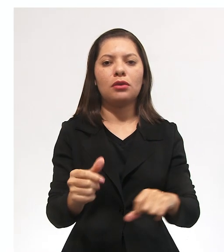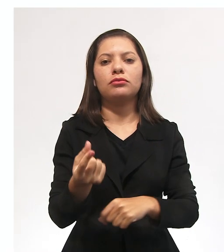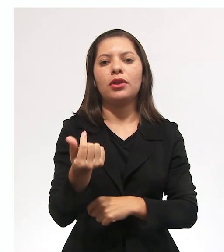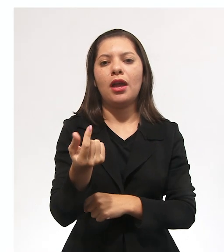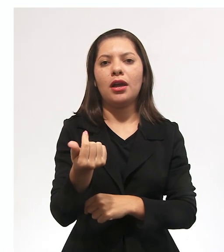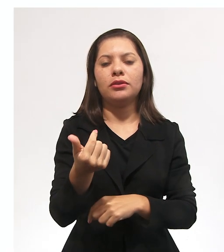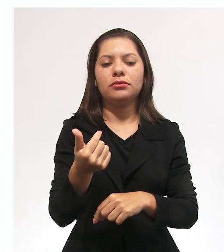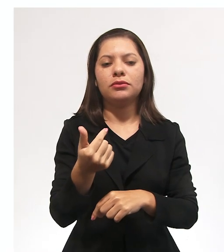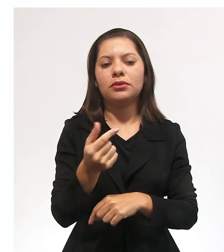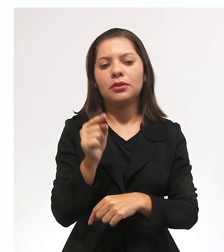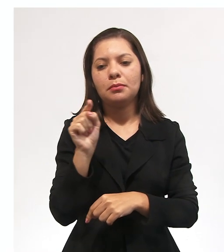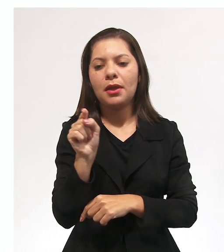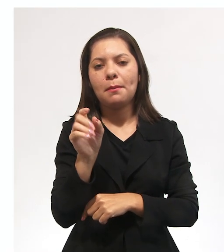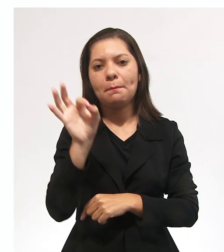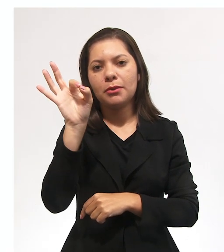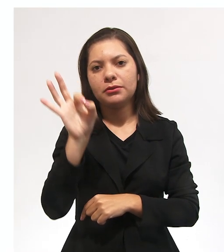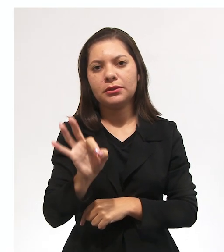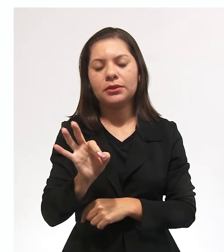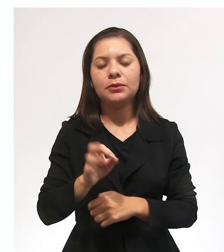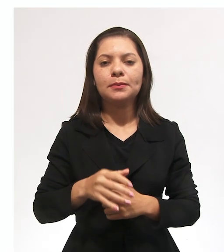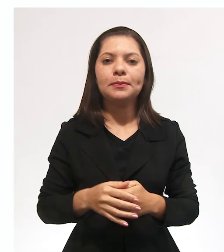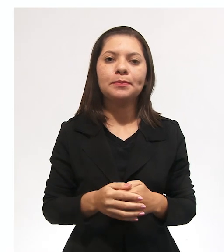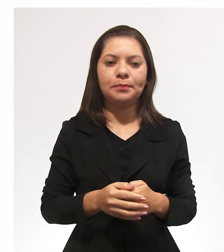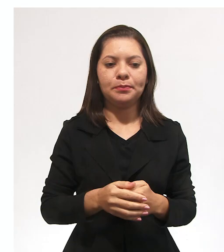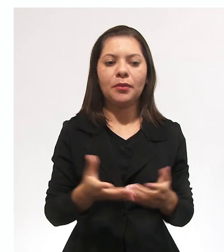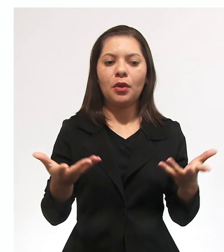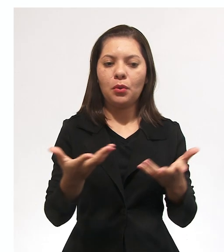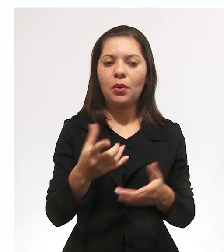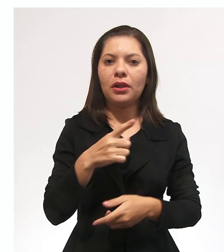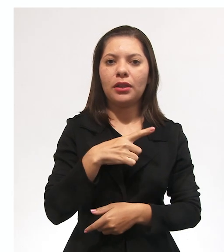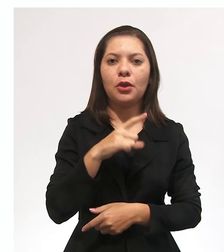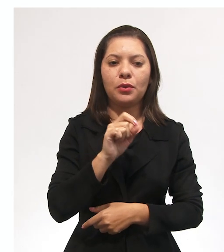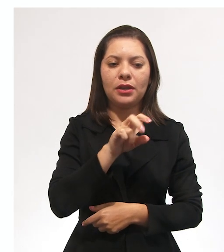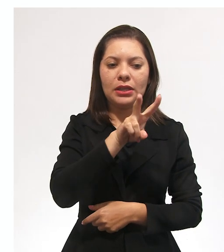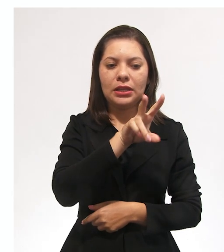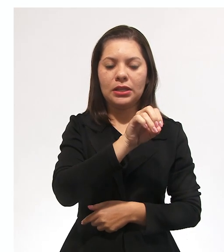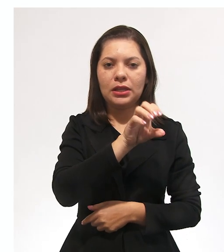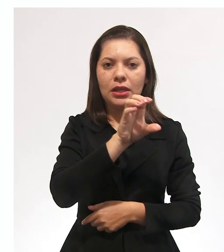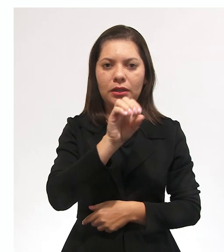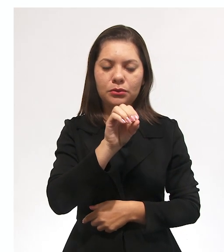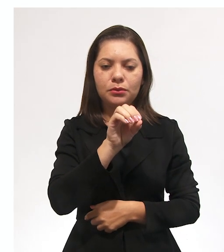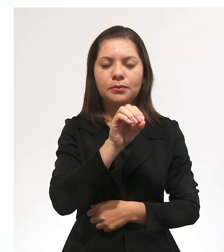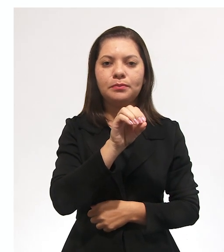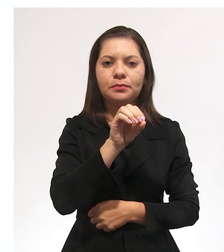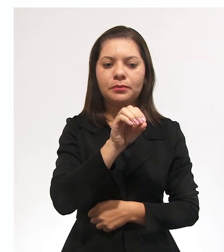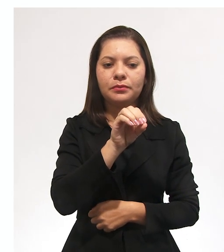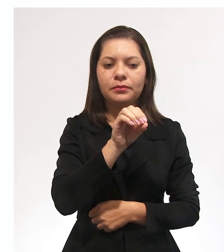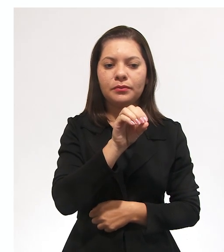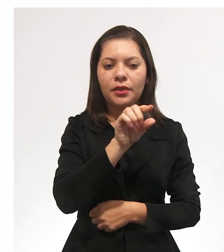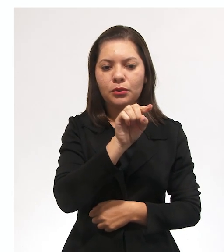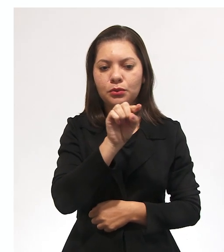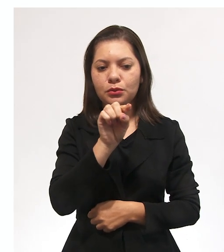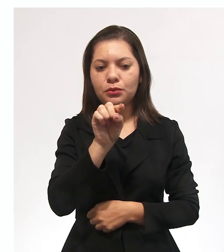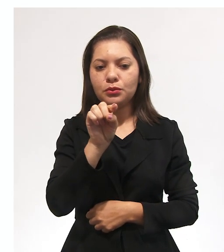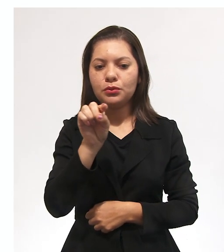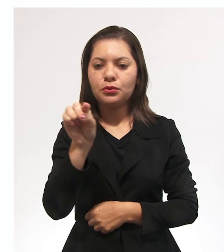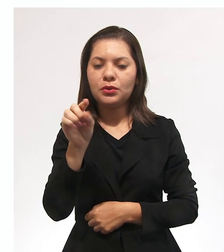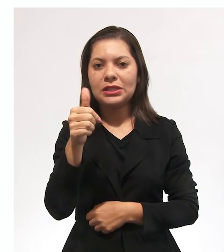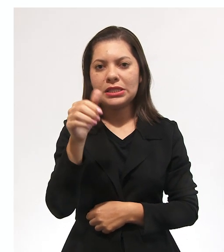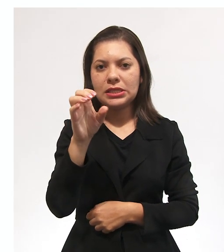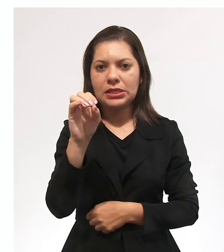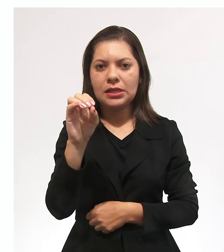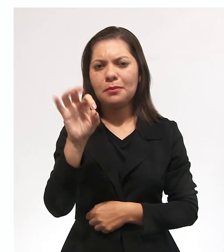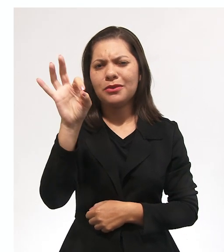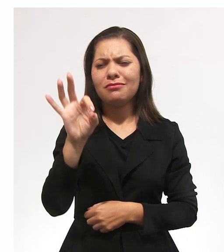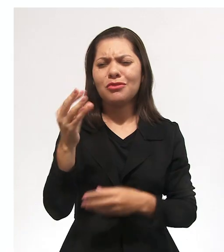o valor em porcentagem, tá? E aí a gente vai ter o quê? 500 vai representar o quê?